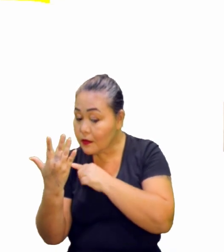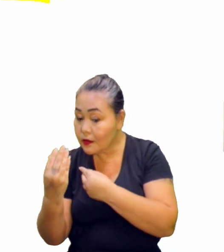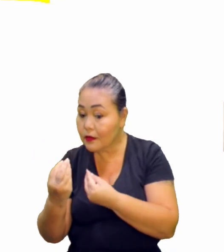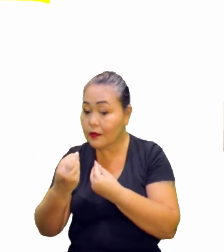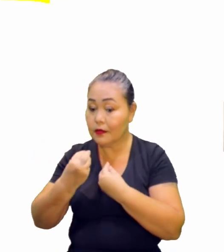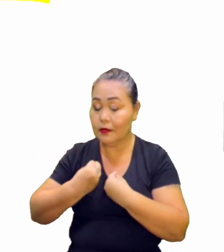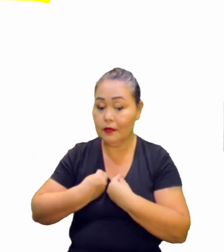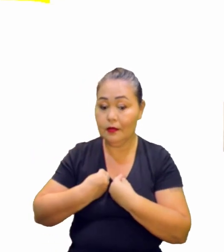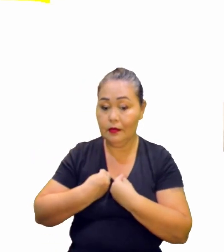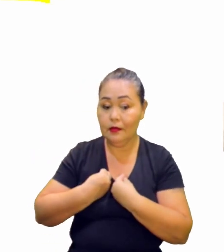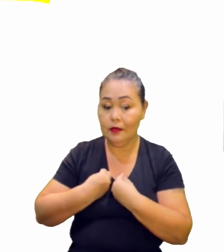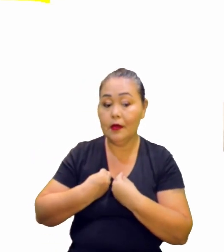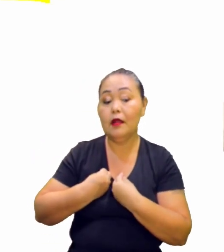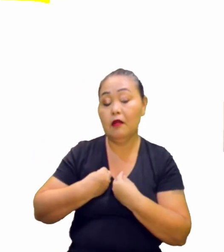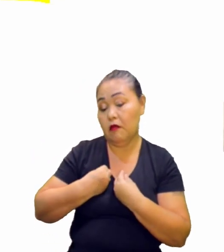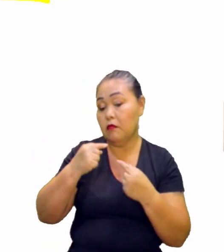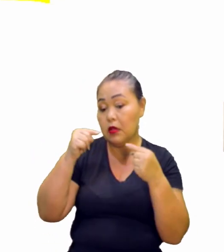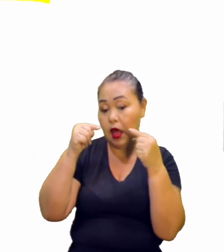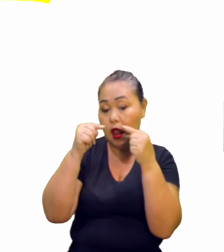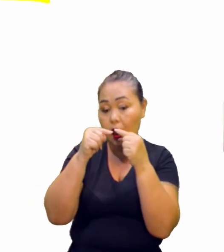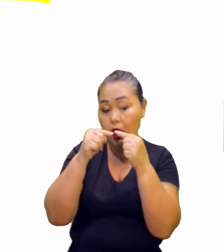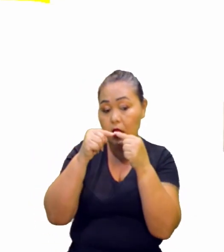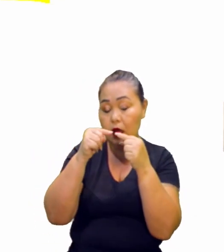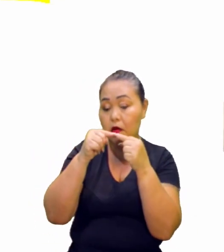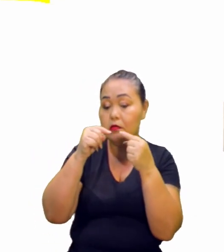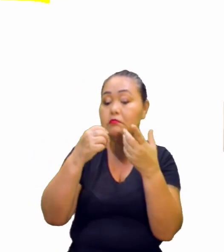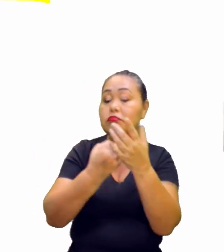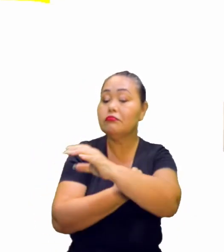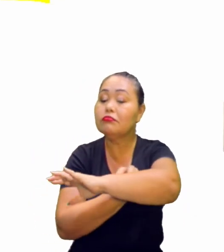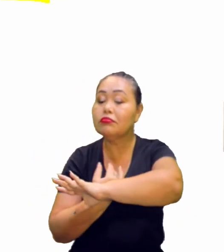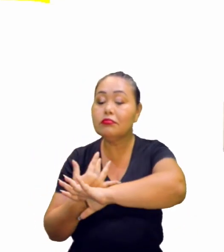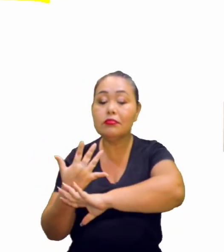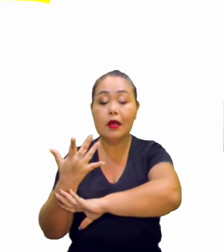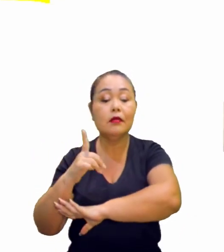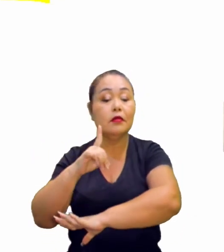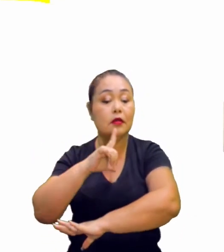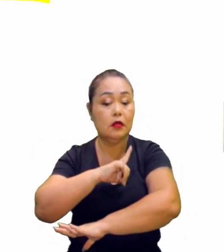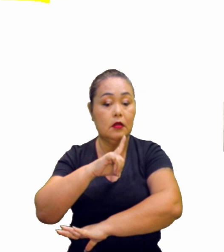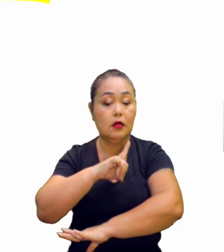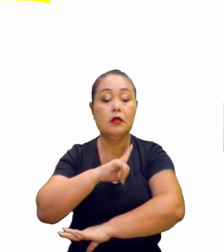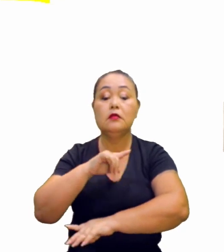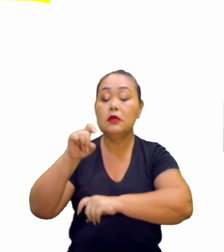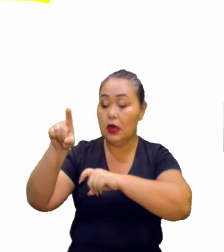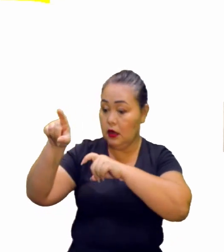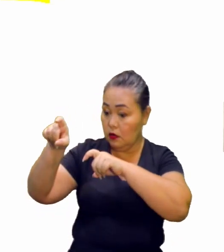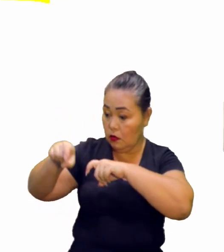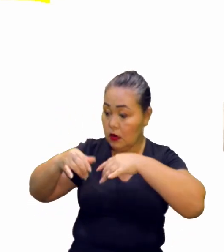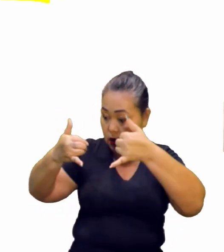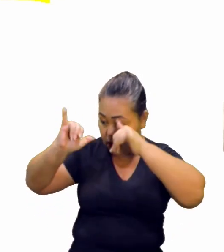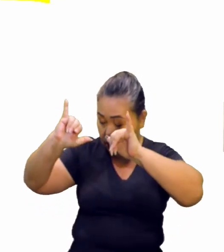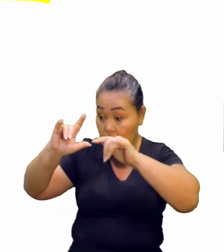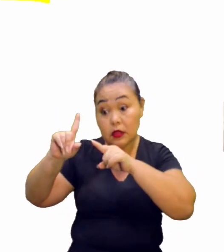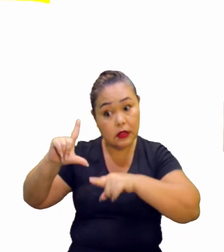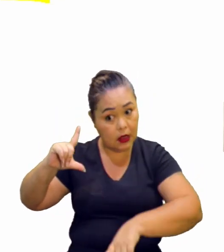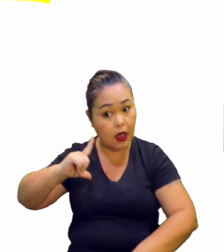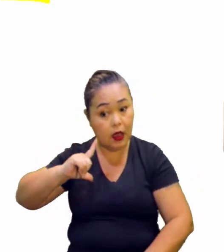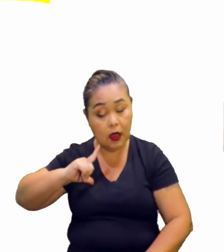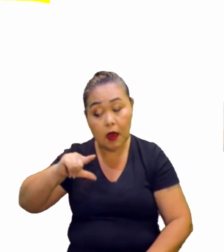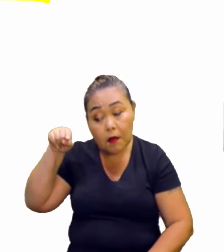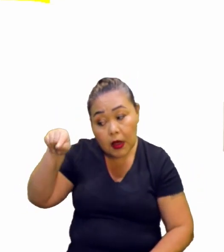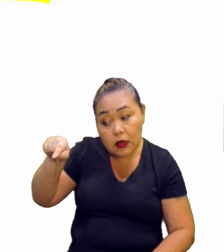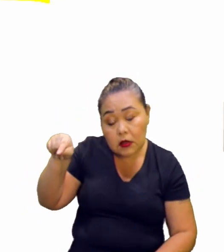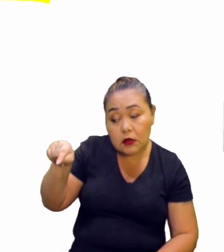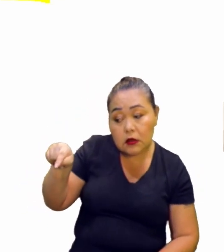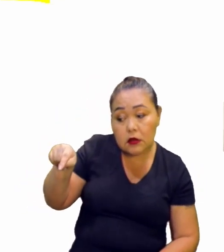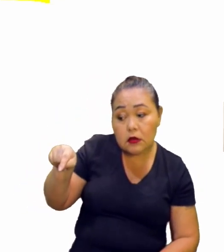serviços ambientais, tá? Eu tenho a produção agropecuária, mas essas espécies